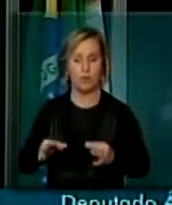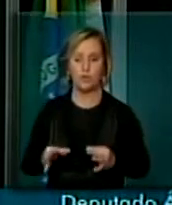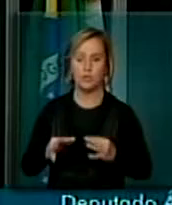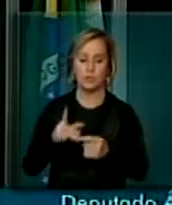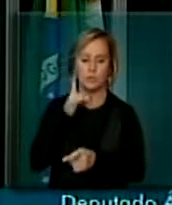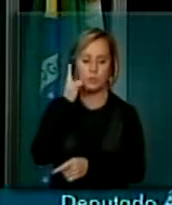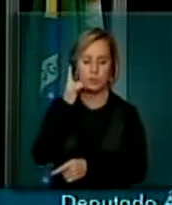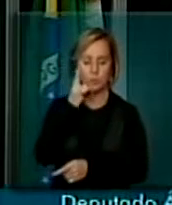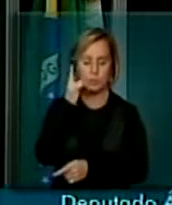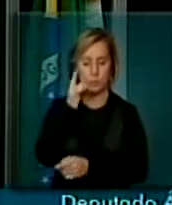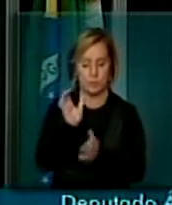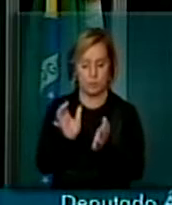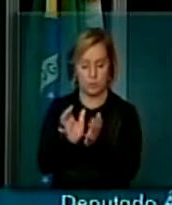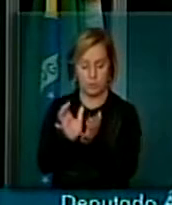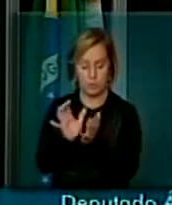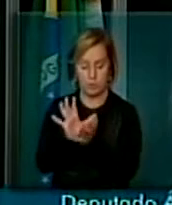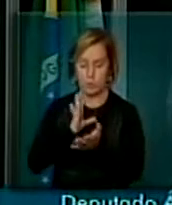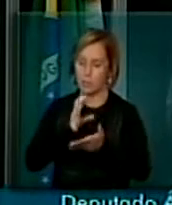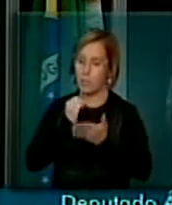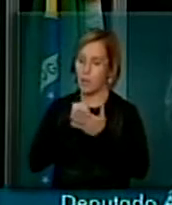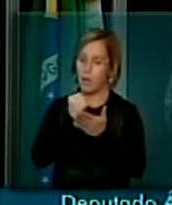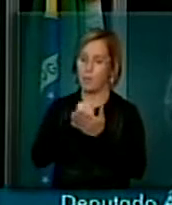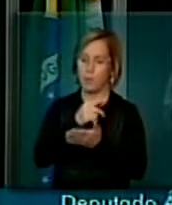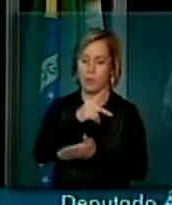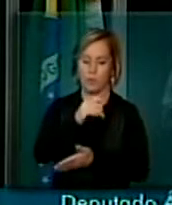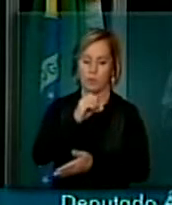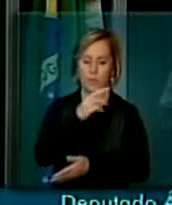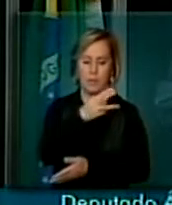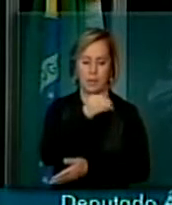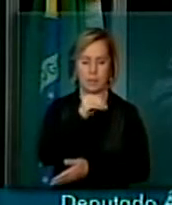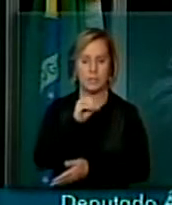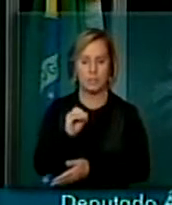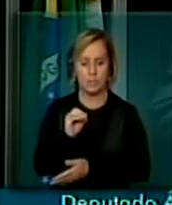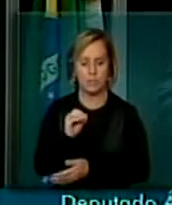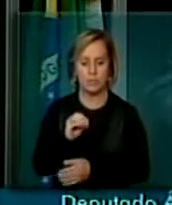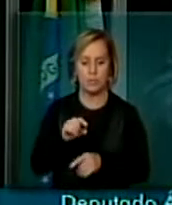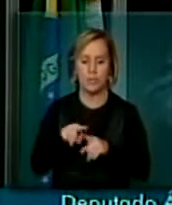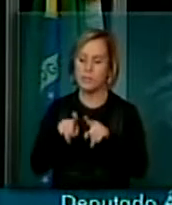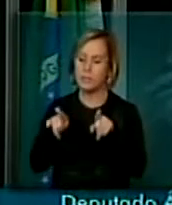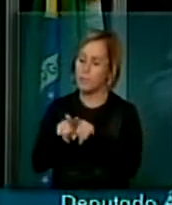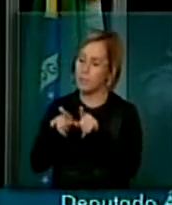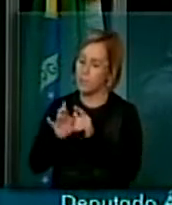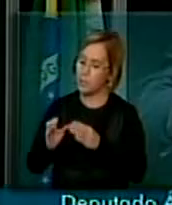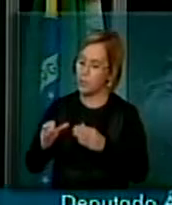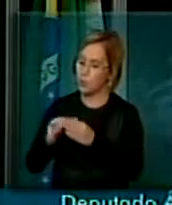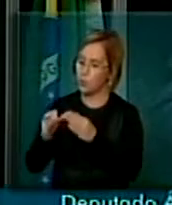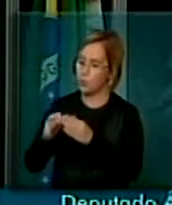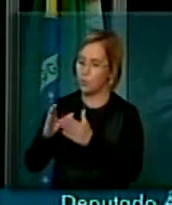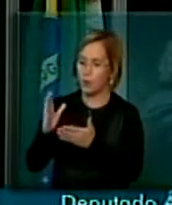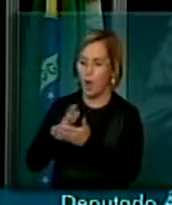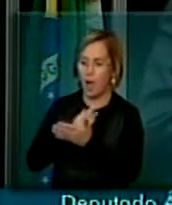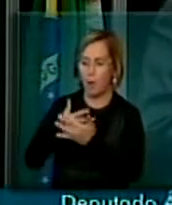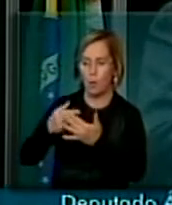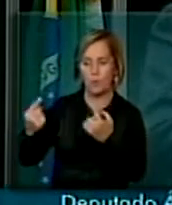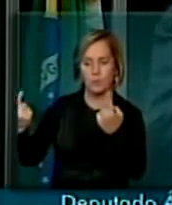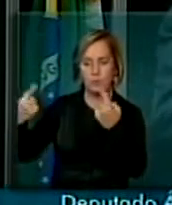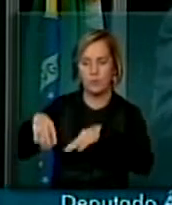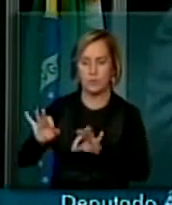da parte daqueles que defendem intransigentemente a PEC 300, como aqueles que eventualmente